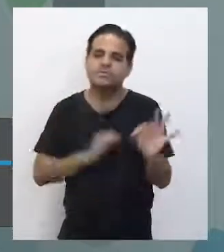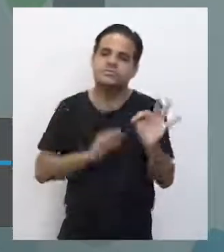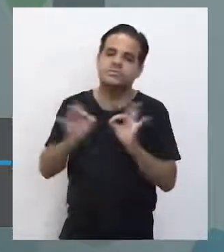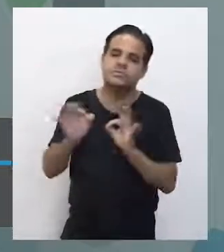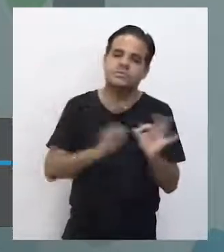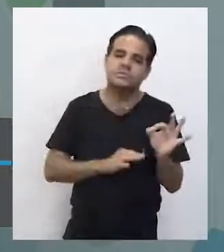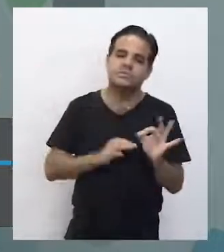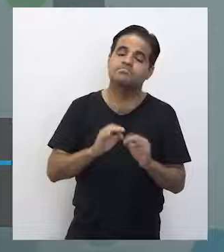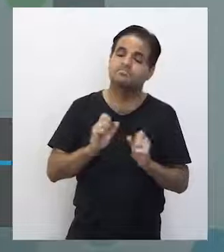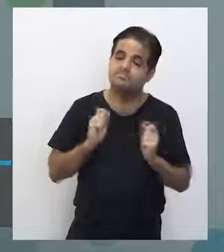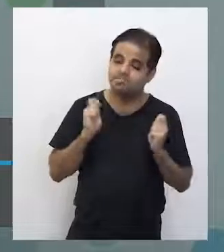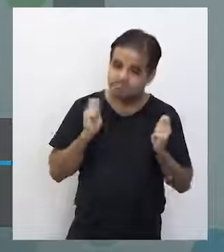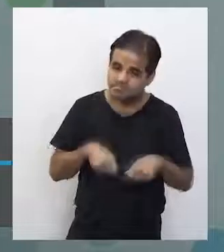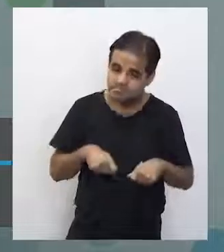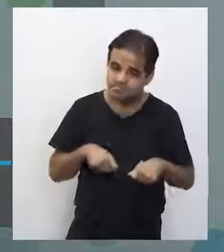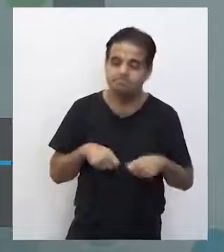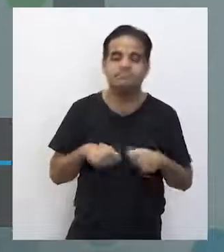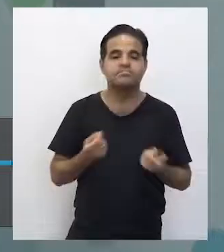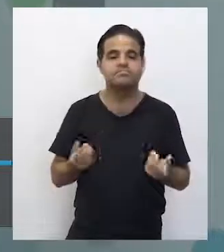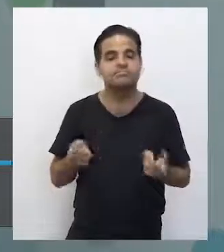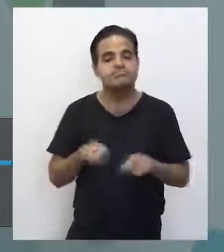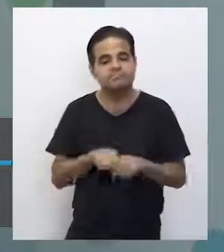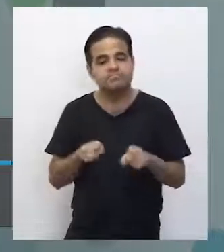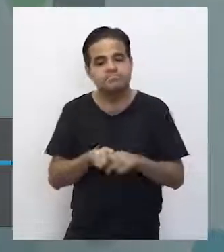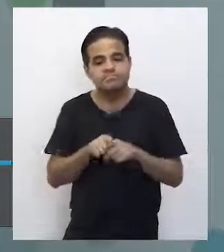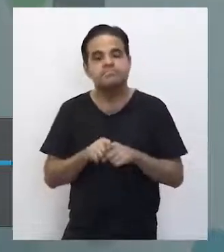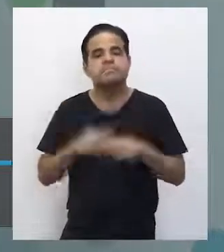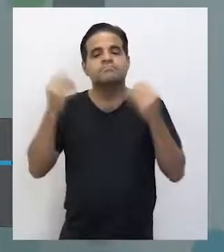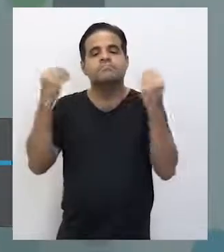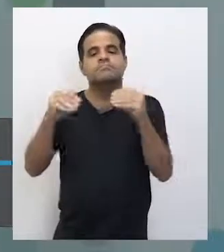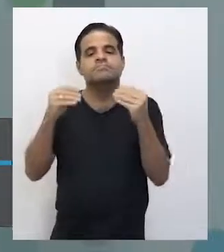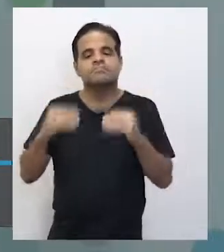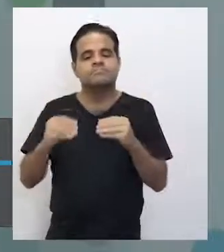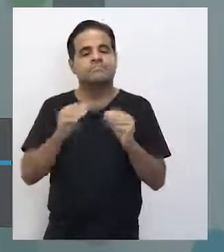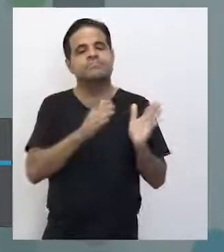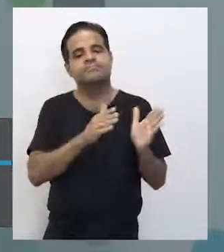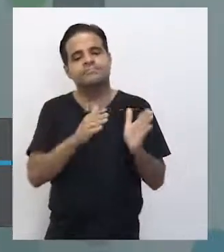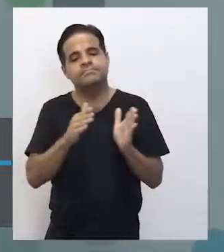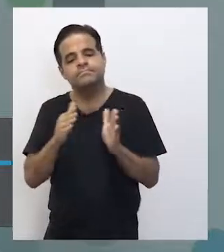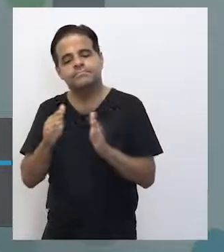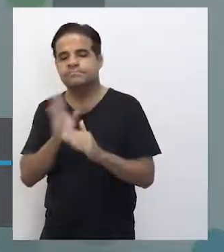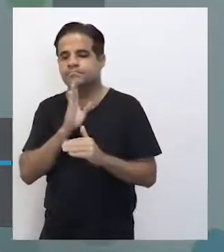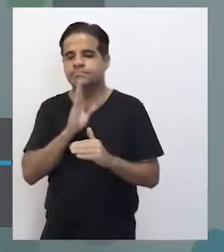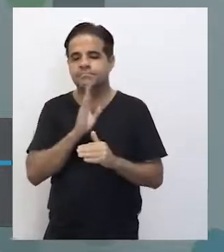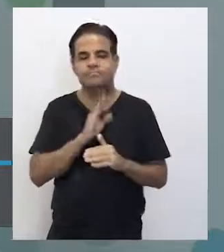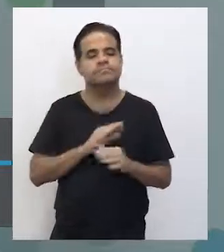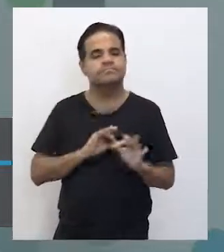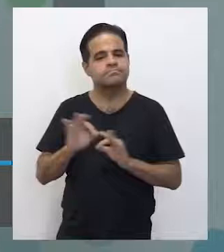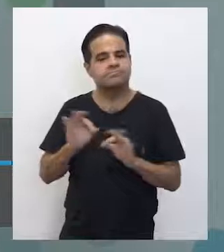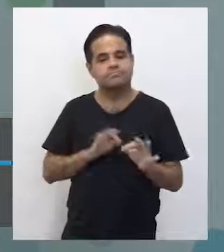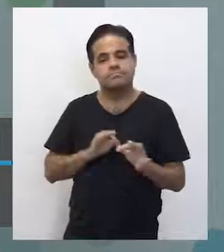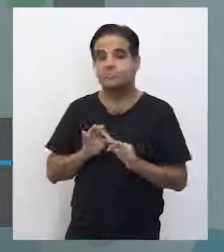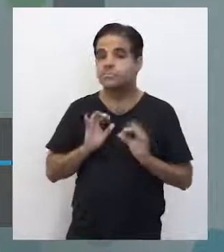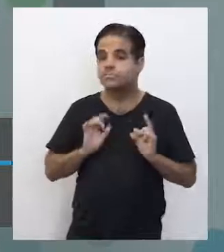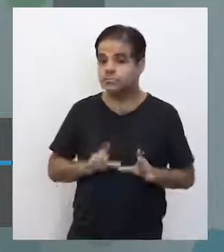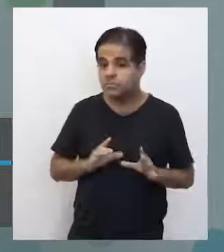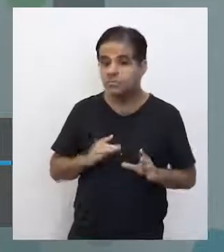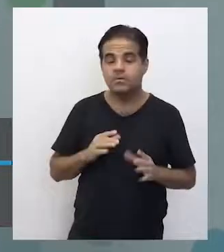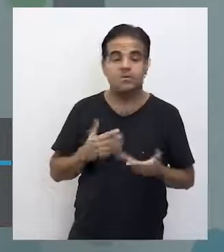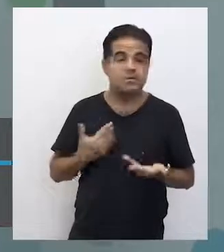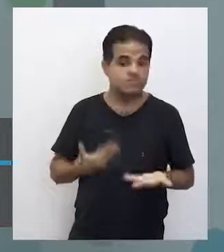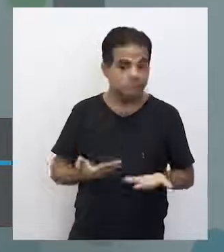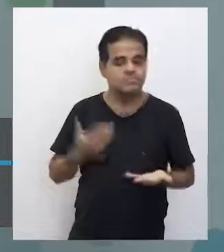formular as hipóteses e, inclusive, colocar tudo bem bonitinho, o meu conhecimento sistematizado, só porque eu